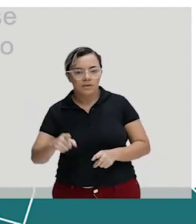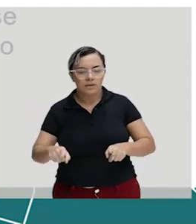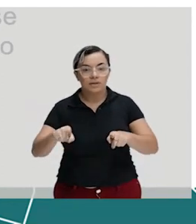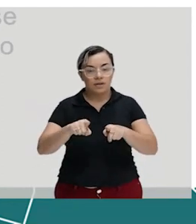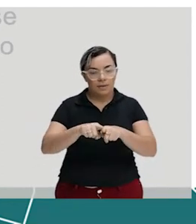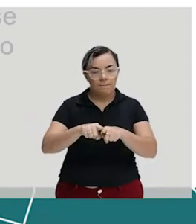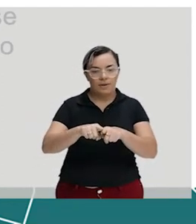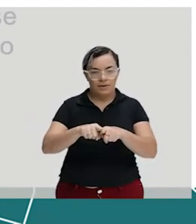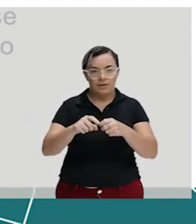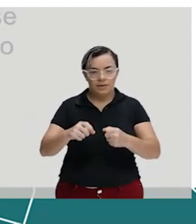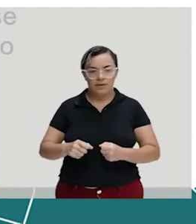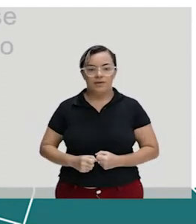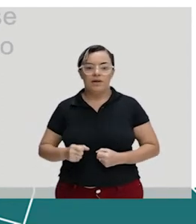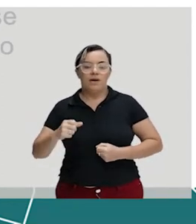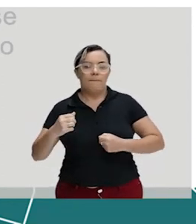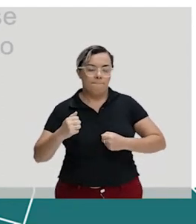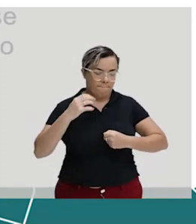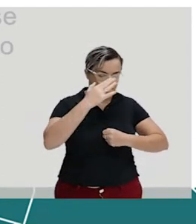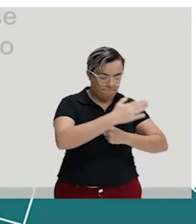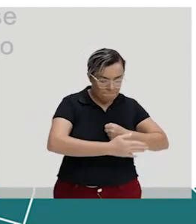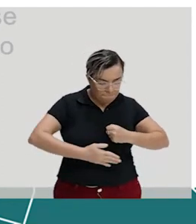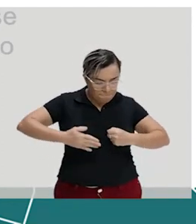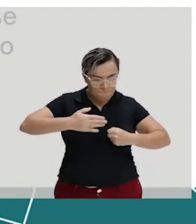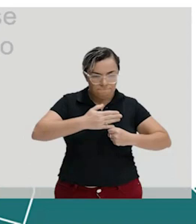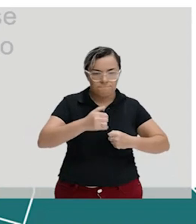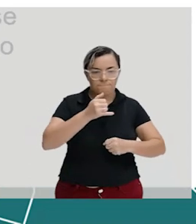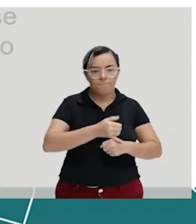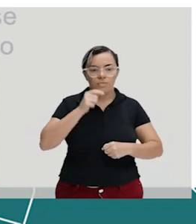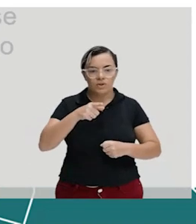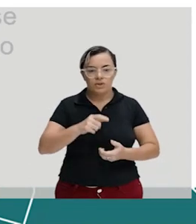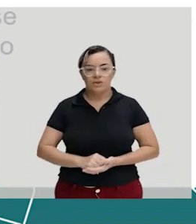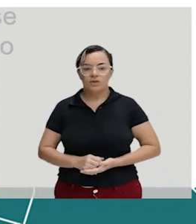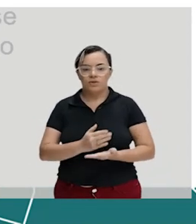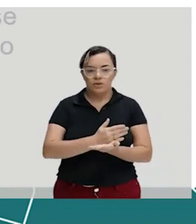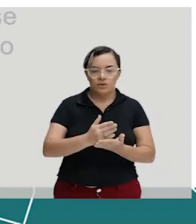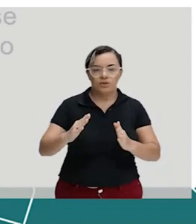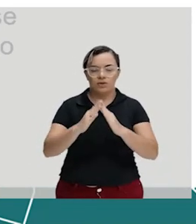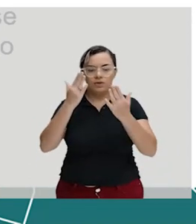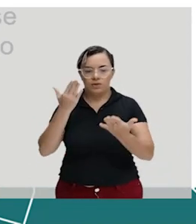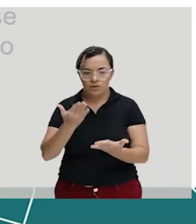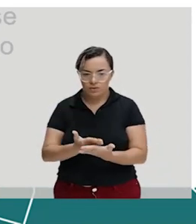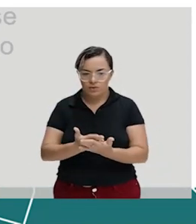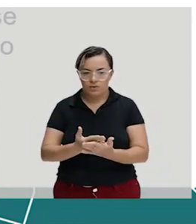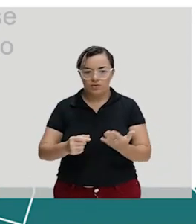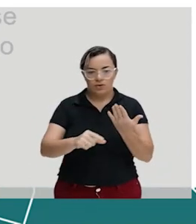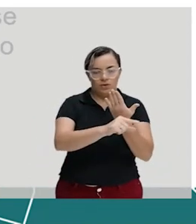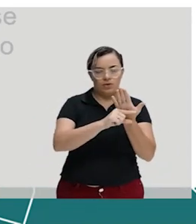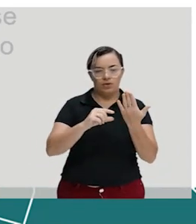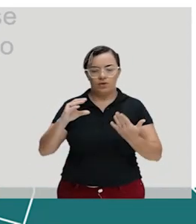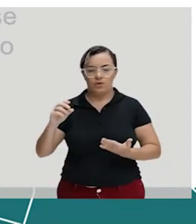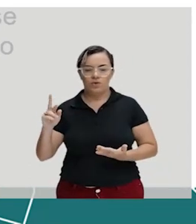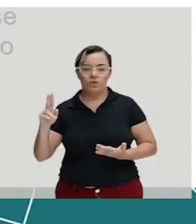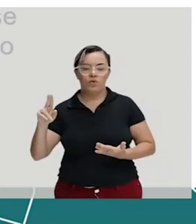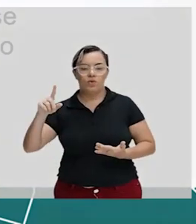e Souza dois livros que são da hora que renovaram a poética no estilo e na